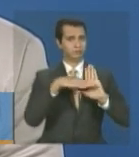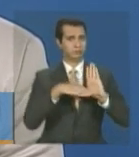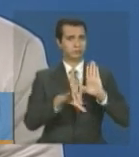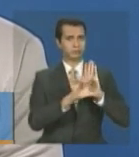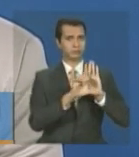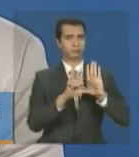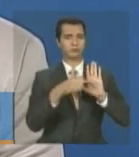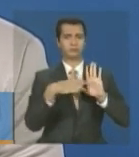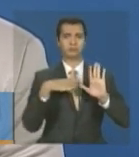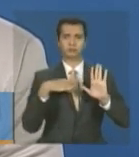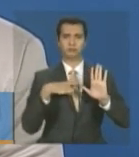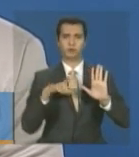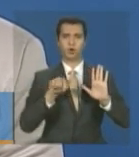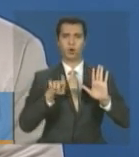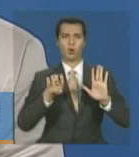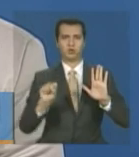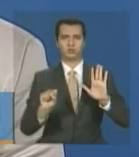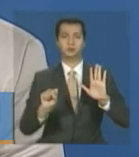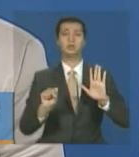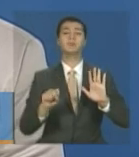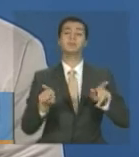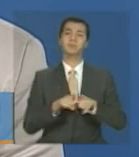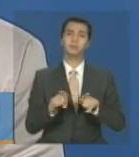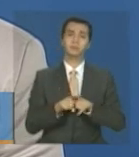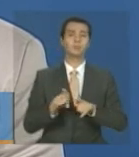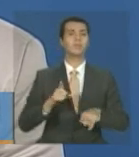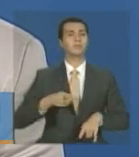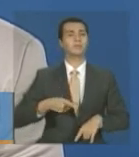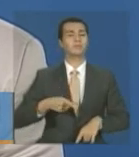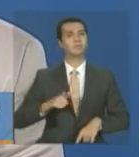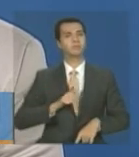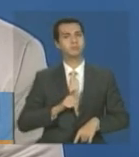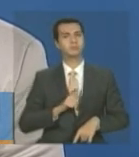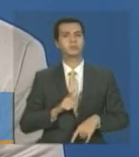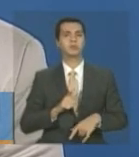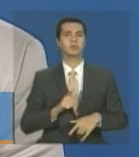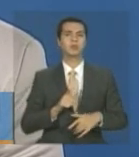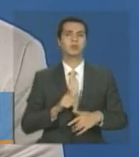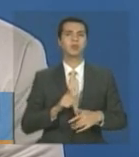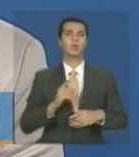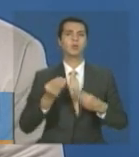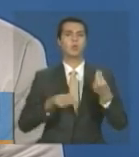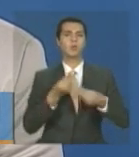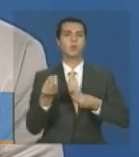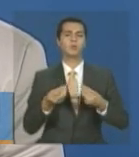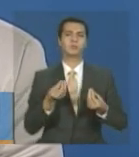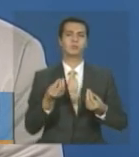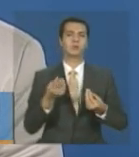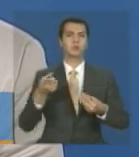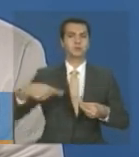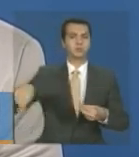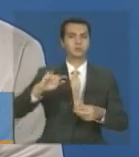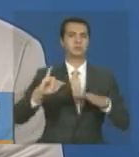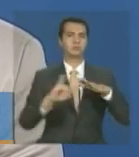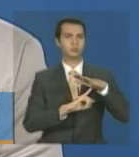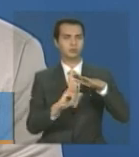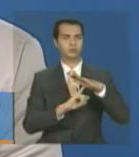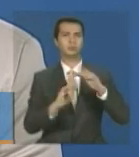os procedimentos e os parâmetros para o reconhecimento do vínculo dessas entidades ao Sistema Único de Assistência